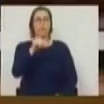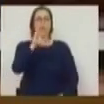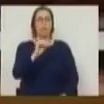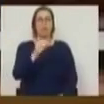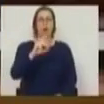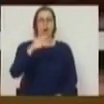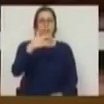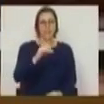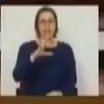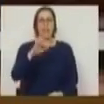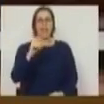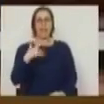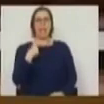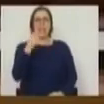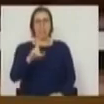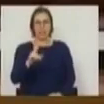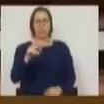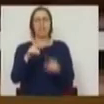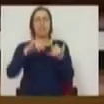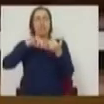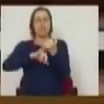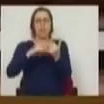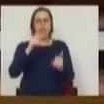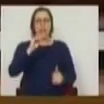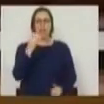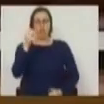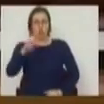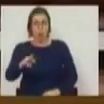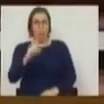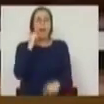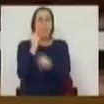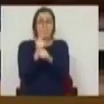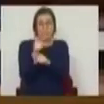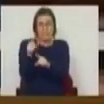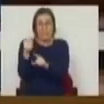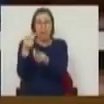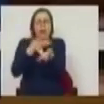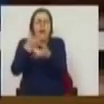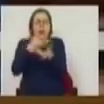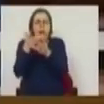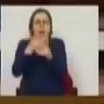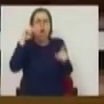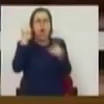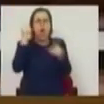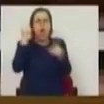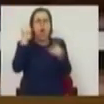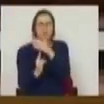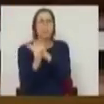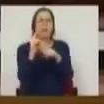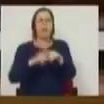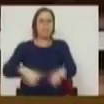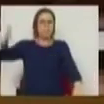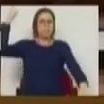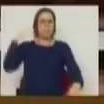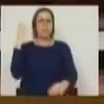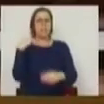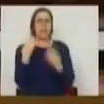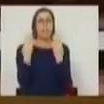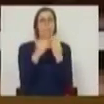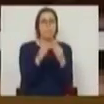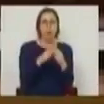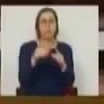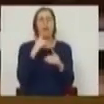Horti Costa e Hélder Bataglia, sócios da Escom, a mesma Escom que negociou a compra dos submarinos nos tempos de Santana e Portas